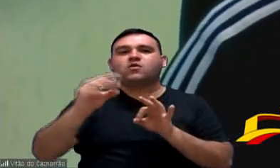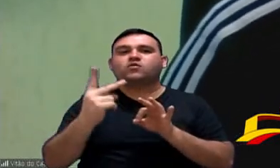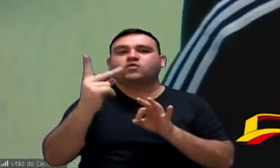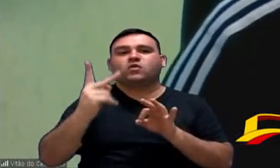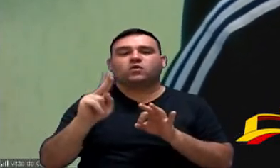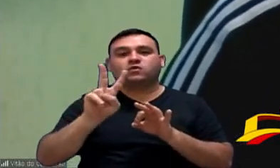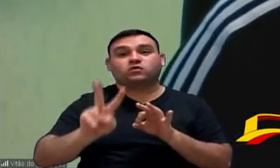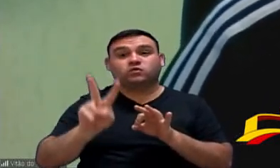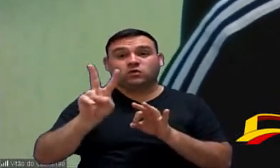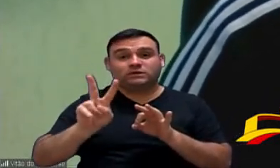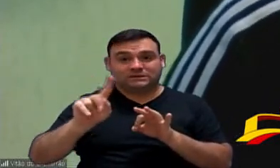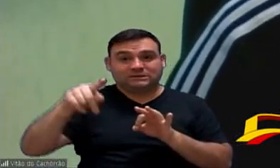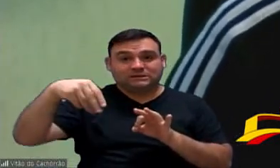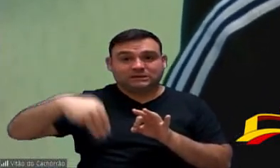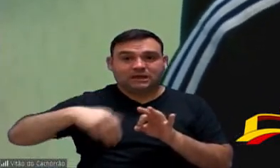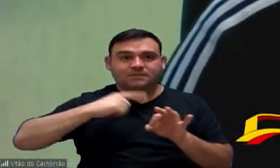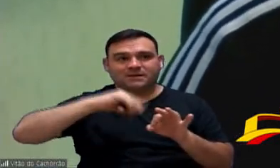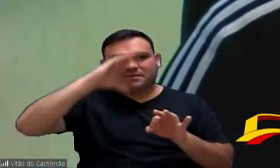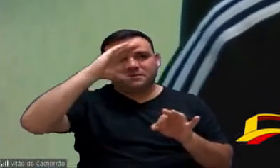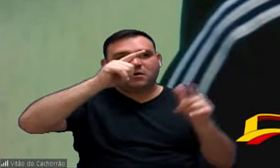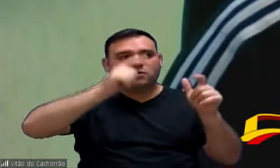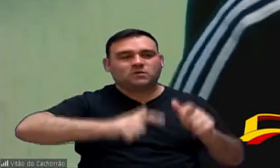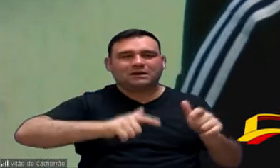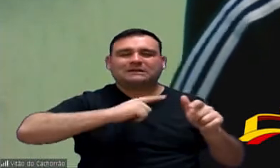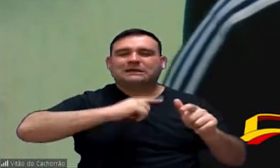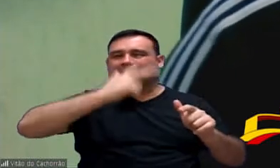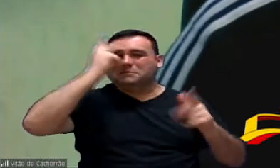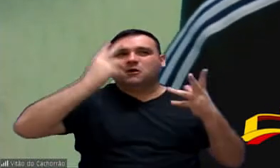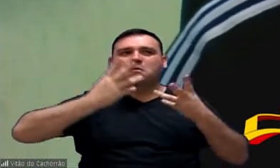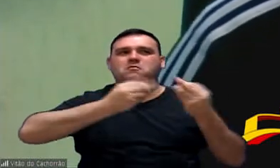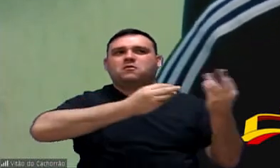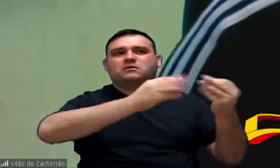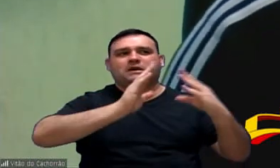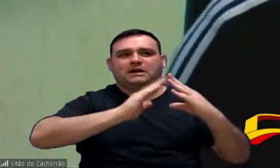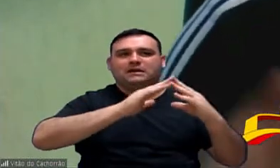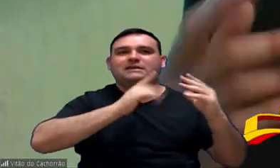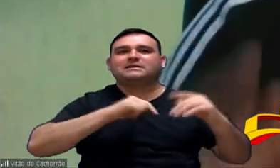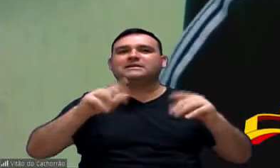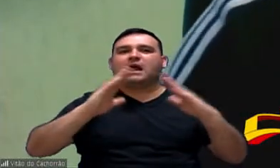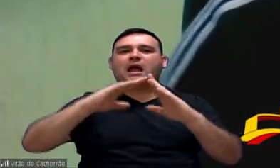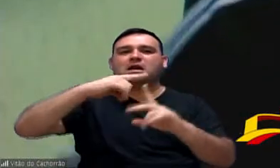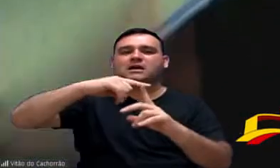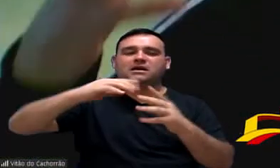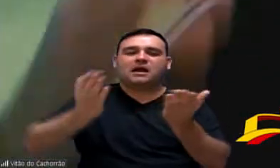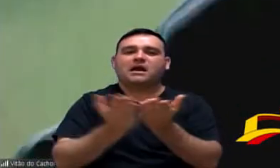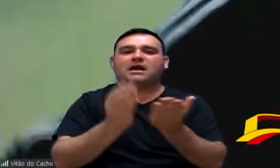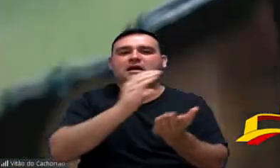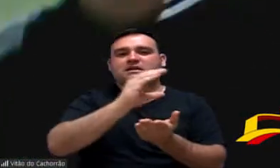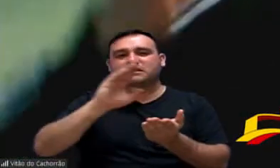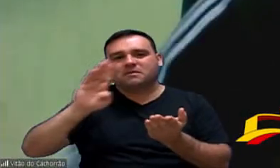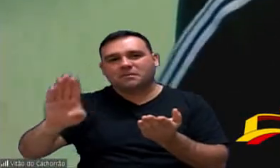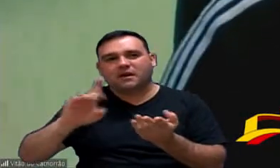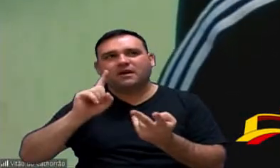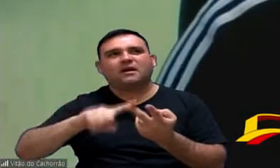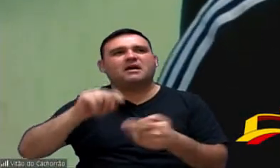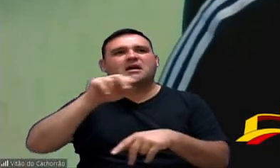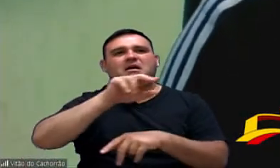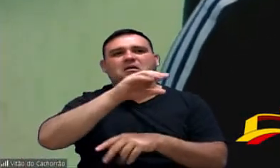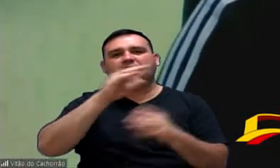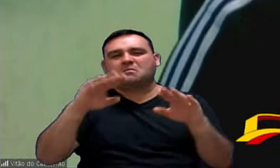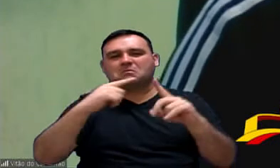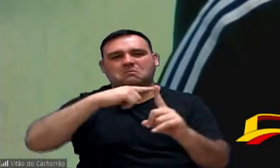chegar no lugar principal do bairro. Muita gente ali, onde tem a congregação cristã, onde tem a assembleia, onde tem a igreja